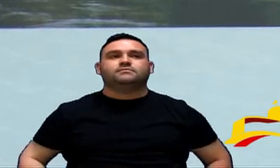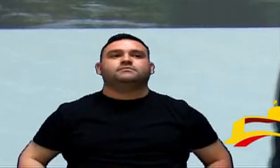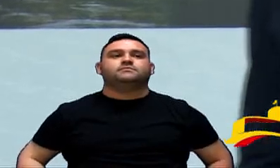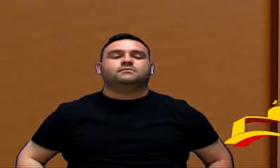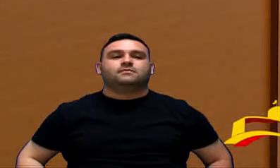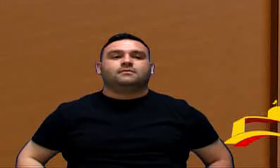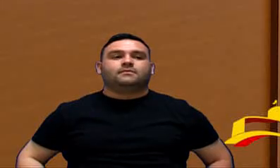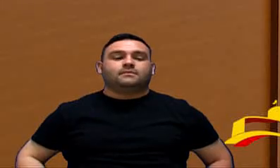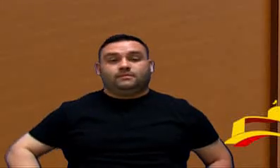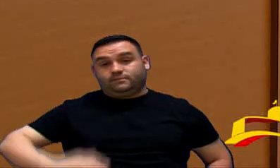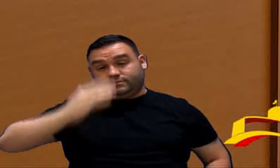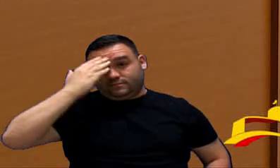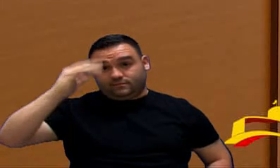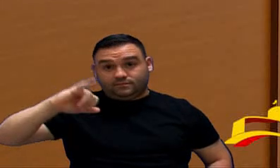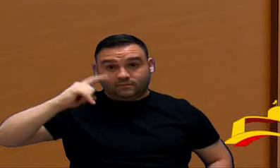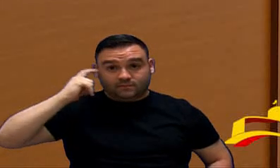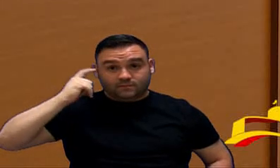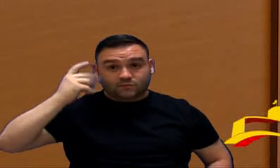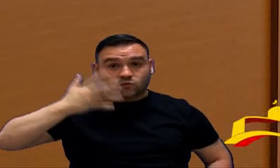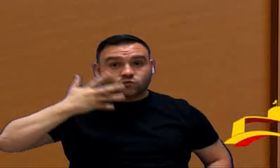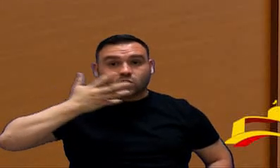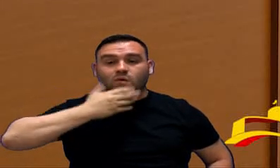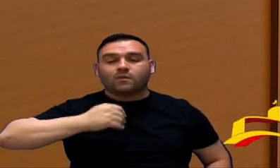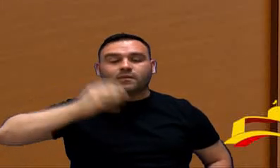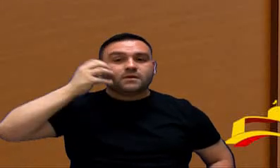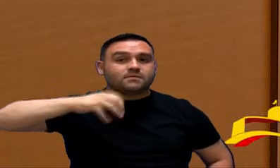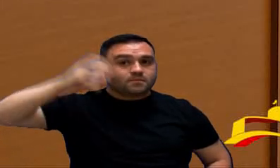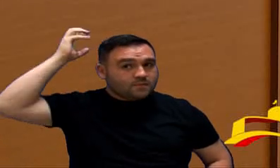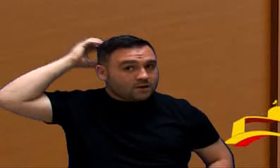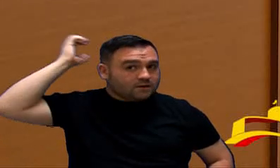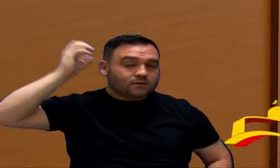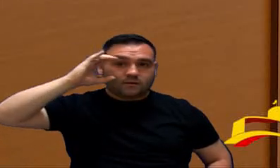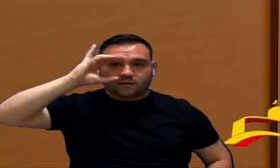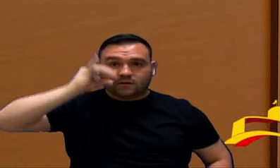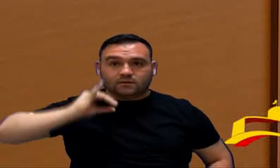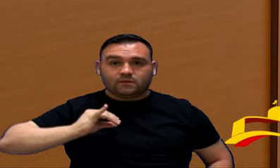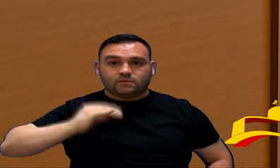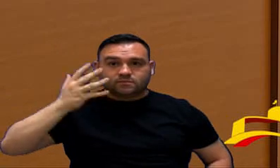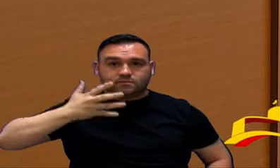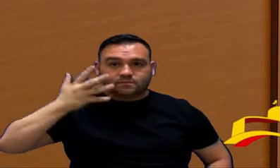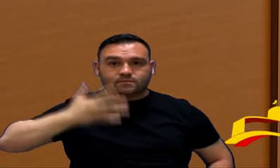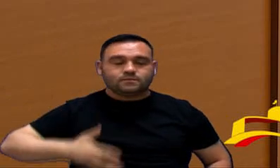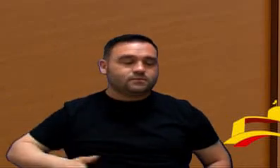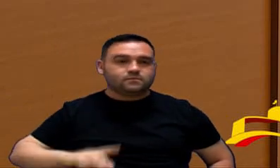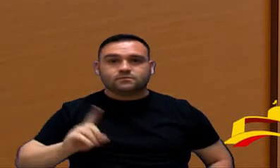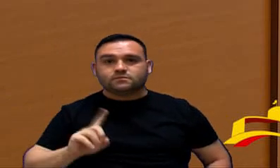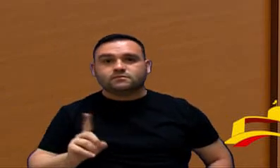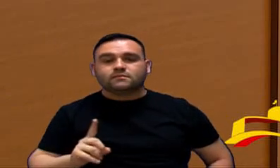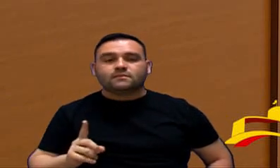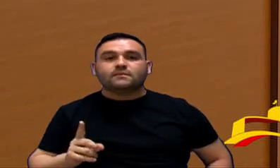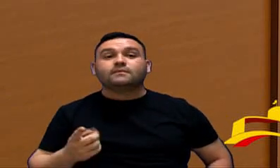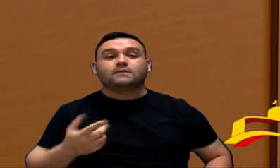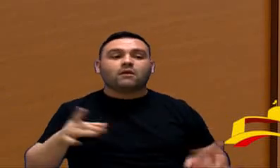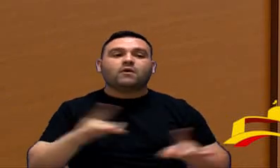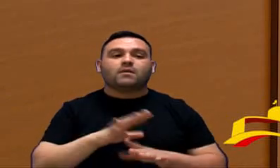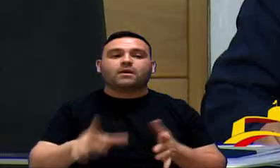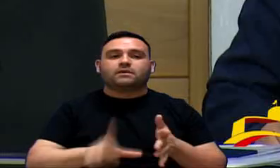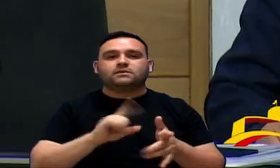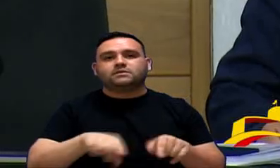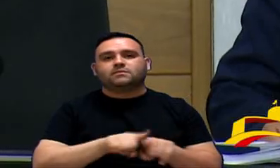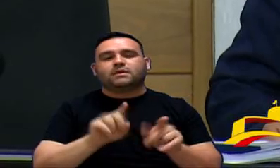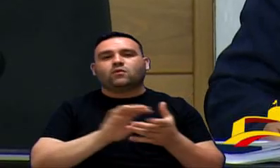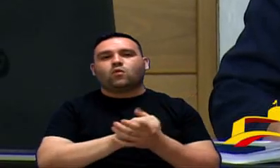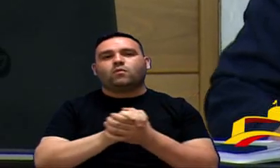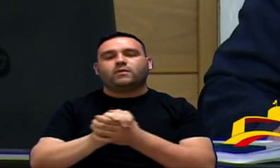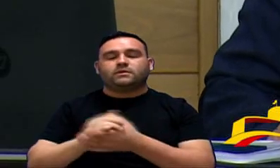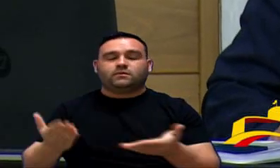Obrigado. Obrigado, vereador João Donizete. Vai falar, vereador Périx? Não? Vereador Iara, quer a palavra? Não? Antes de encerrar, então, quero